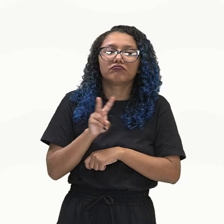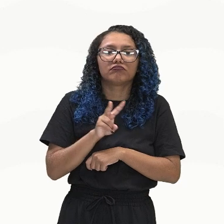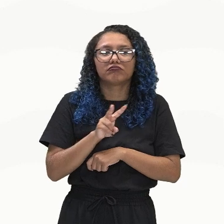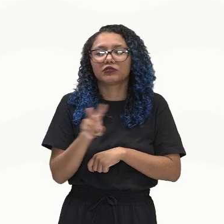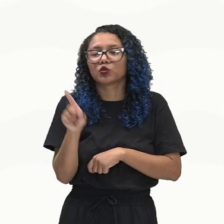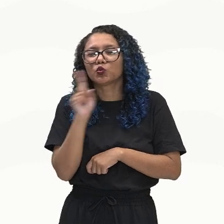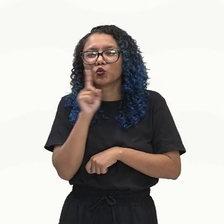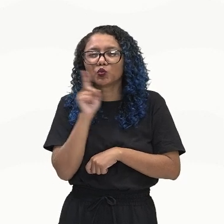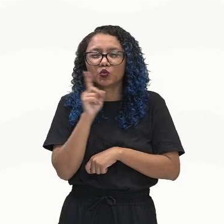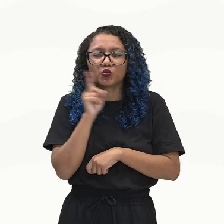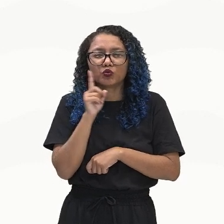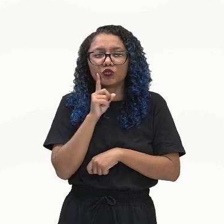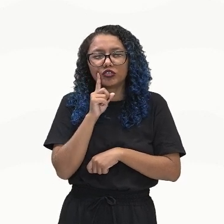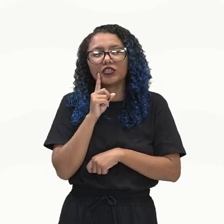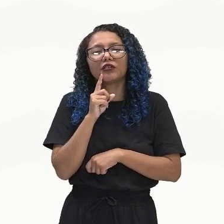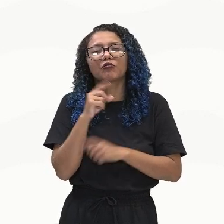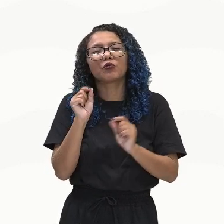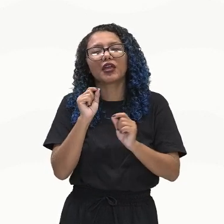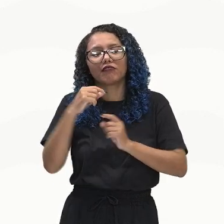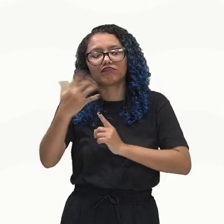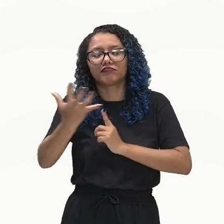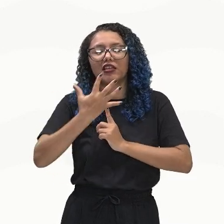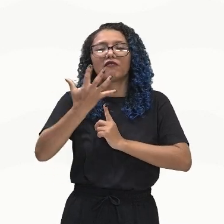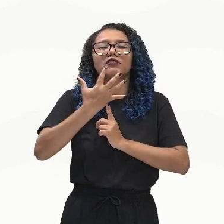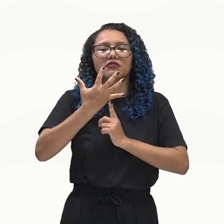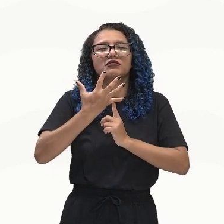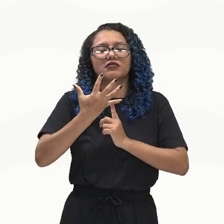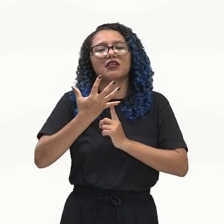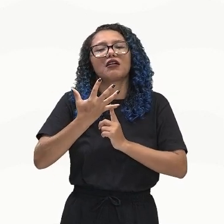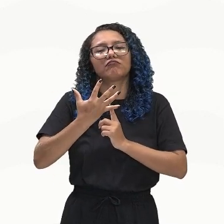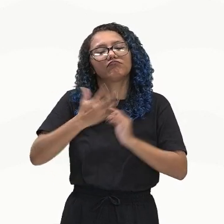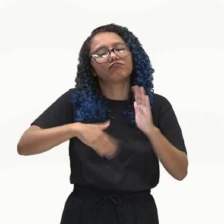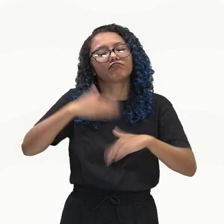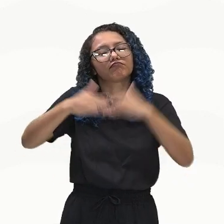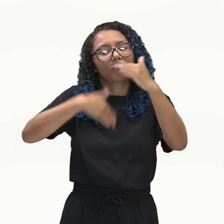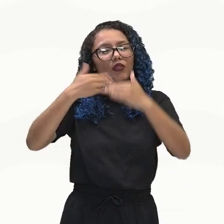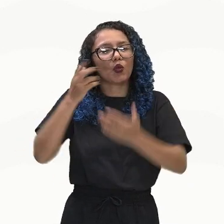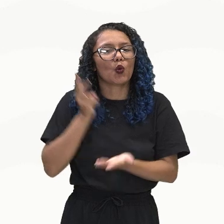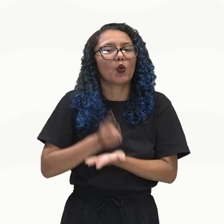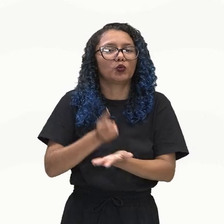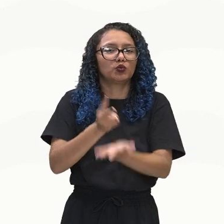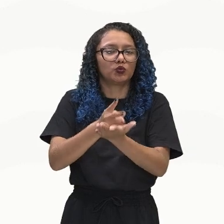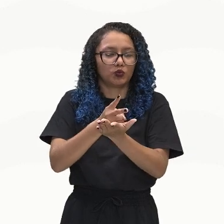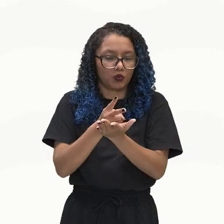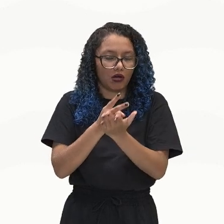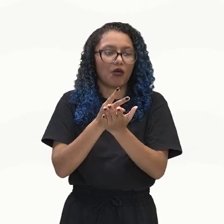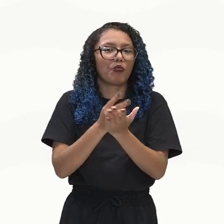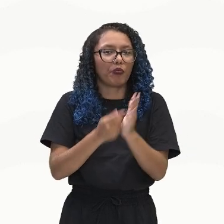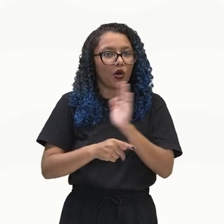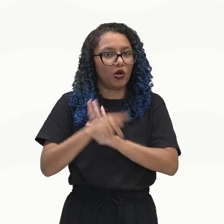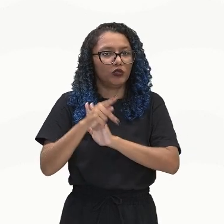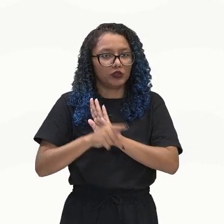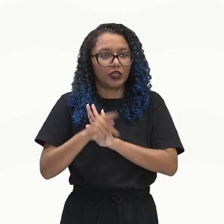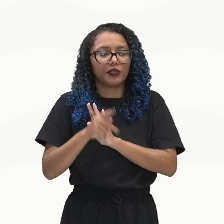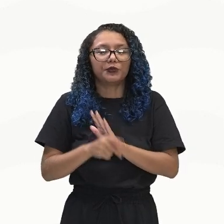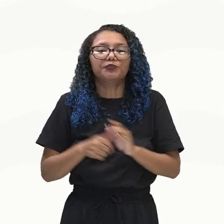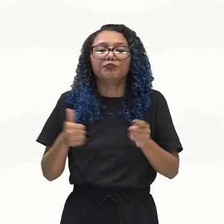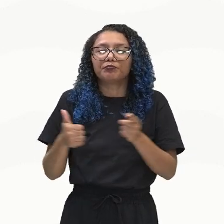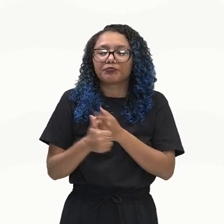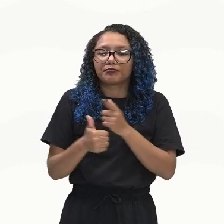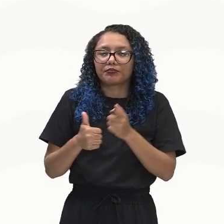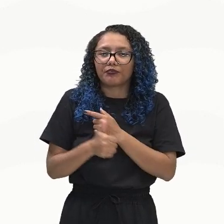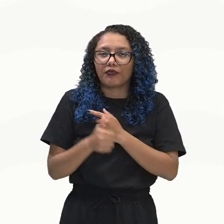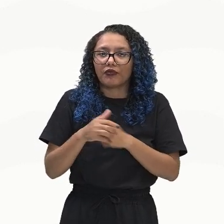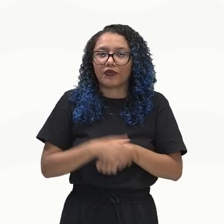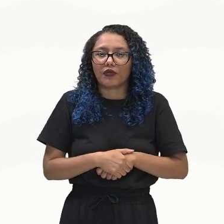para você alcançar o seu objetivo. Sexto, acompanhe com frequência as ações